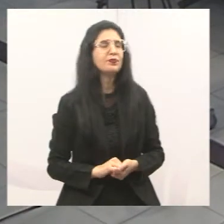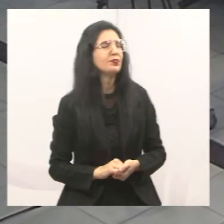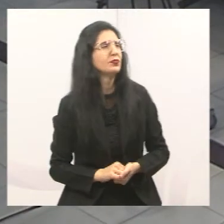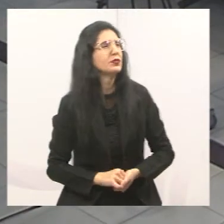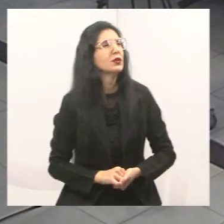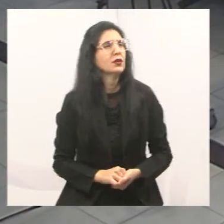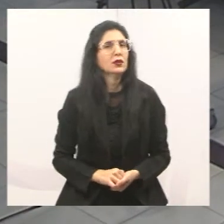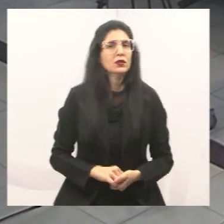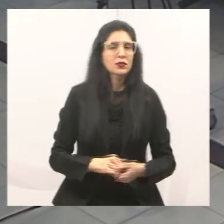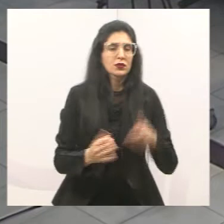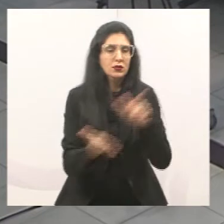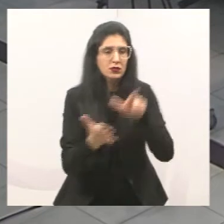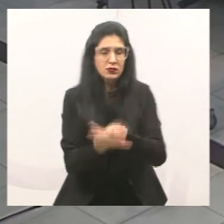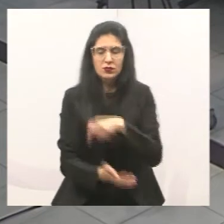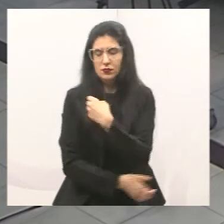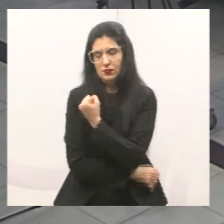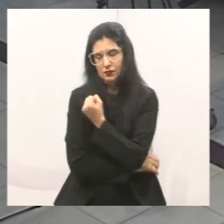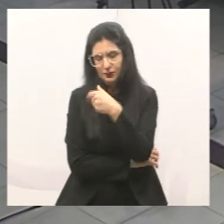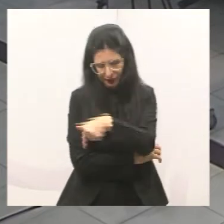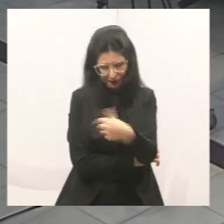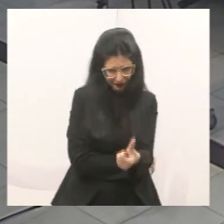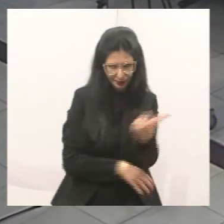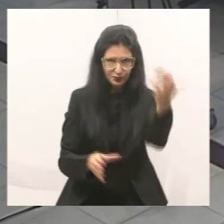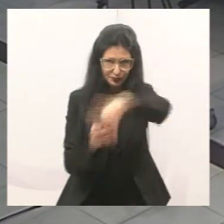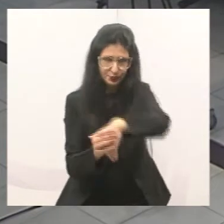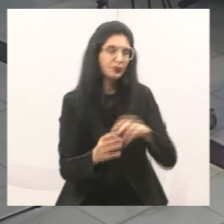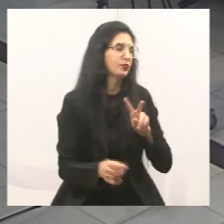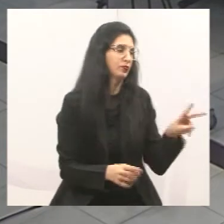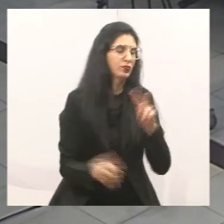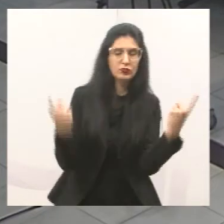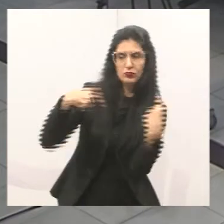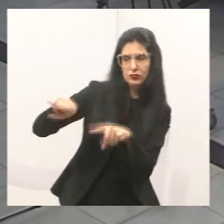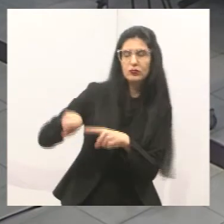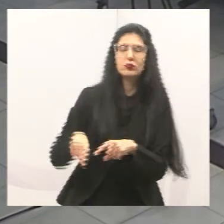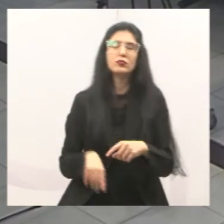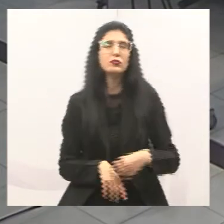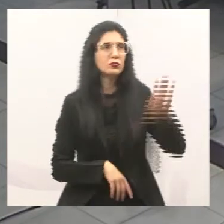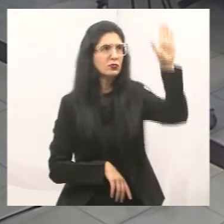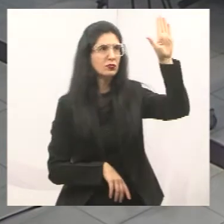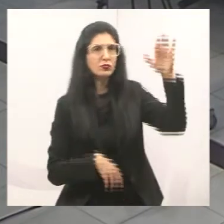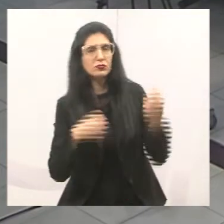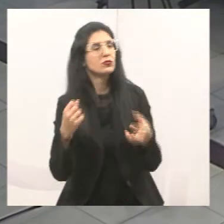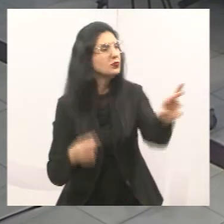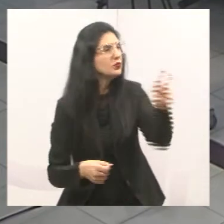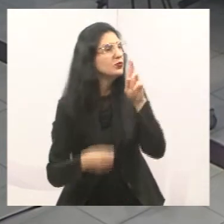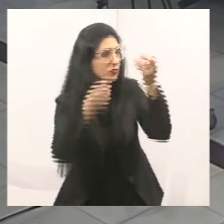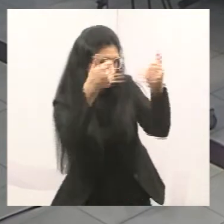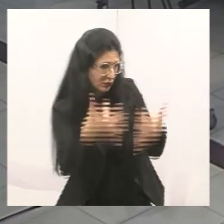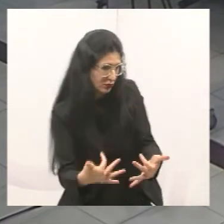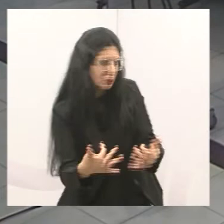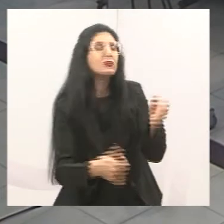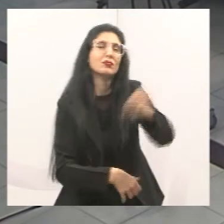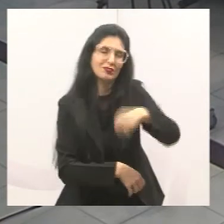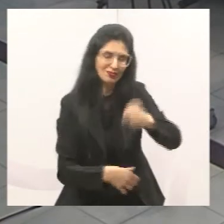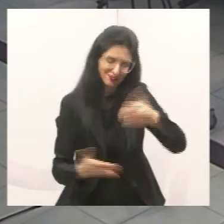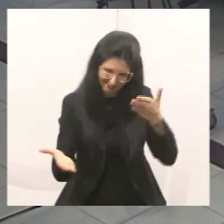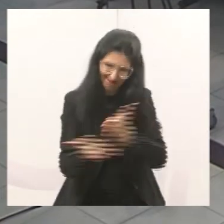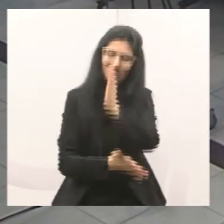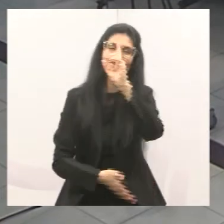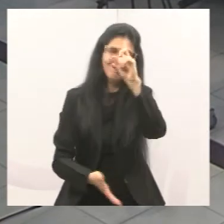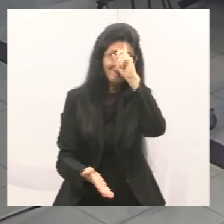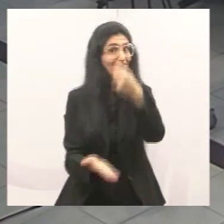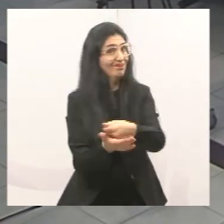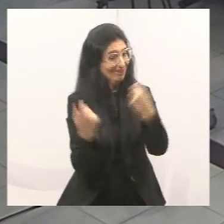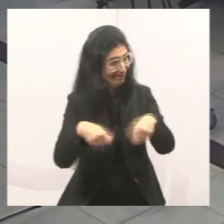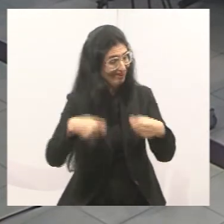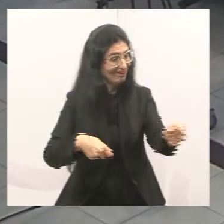Pedido de informações, número 76, em votação. Os vereadores contrários se manifestem levantando o braço. Pedido de informações aprovado. Próximo